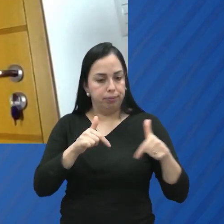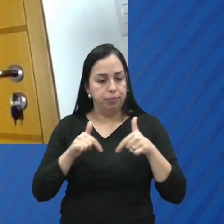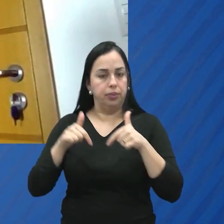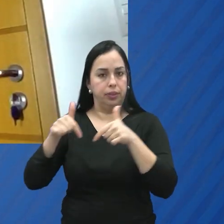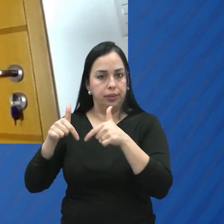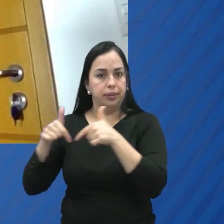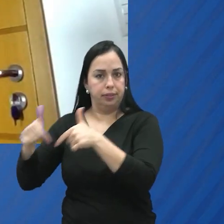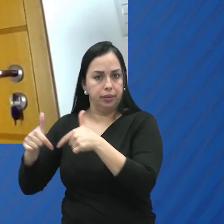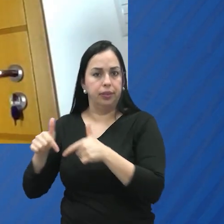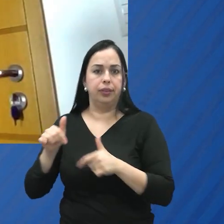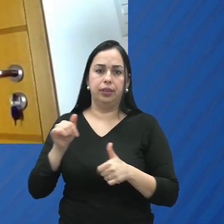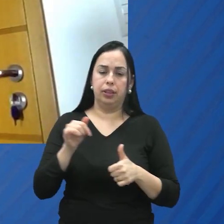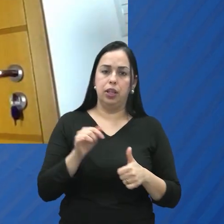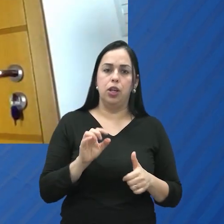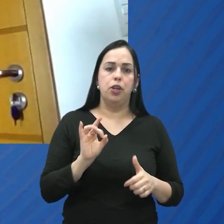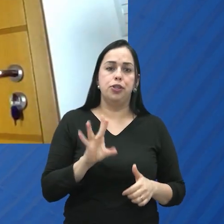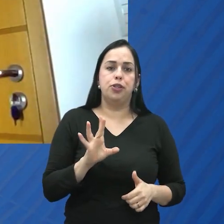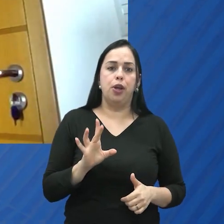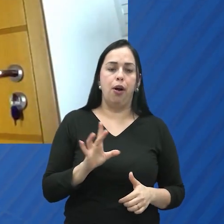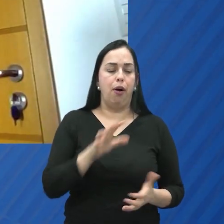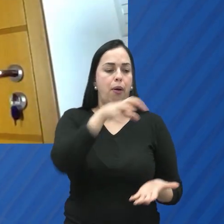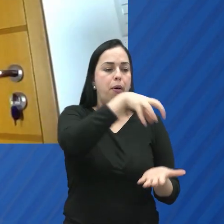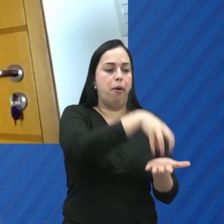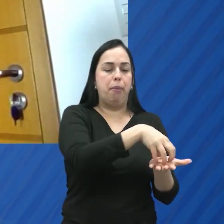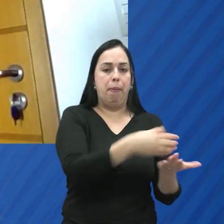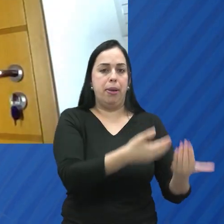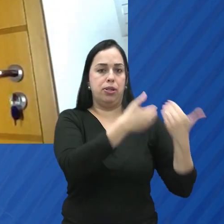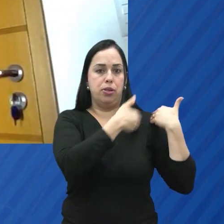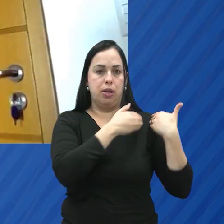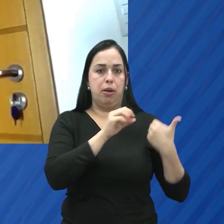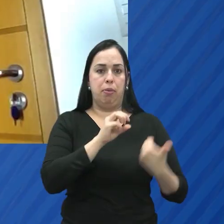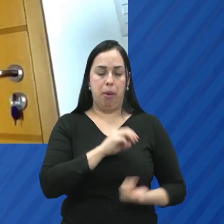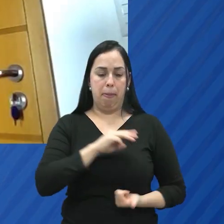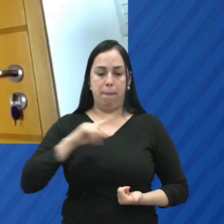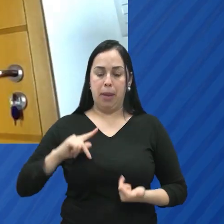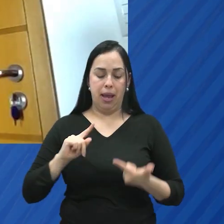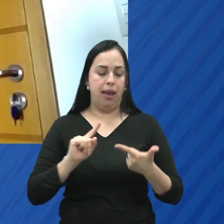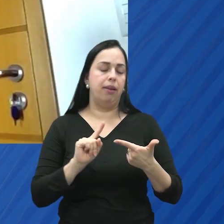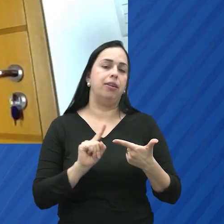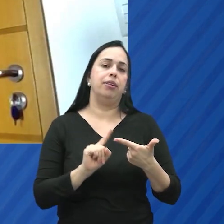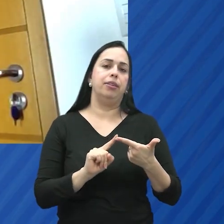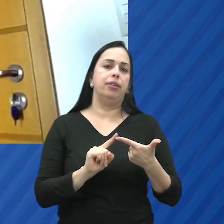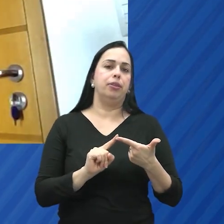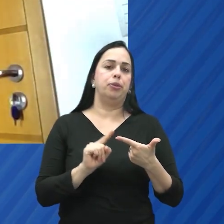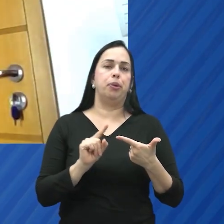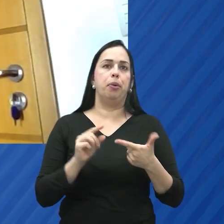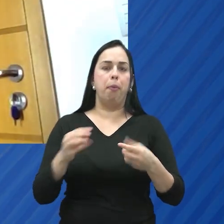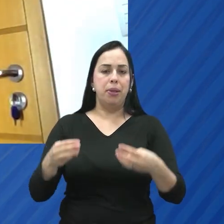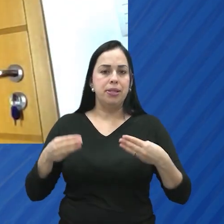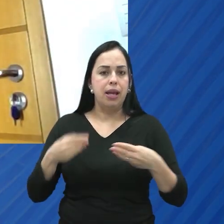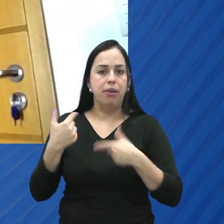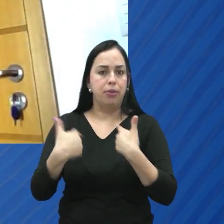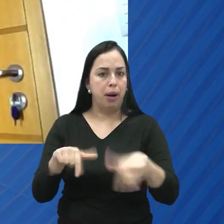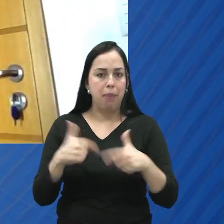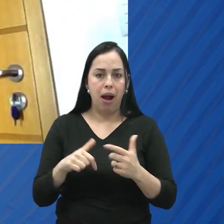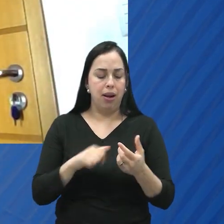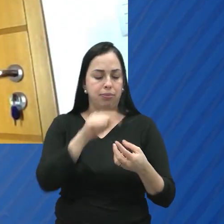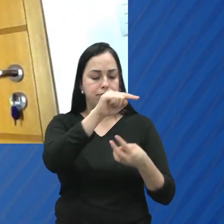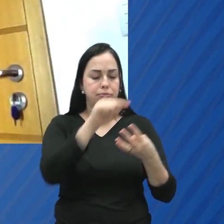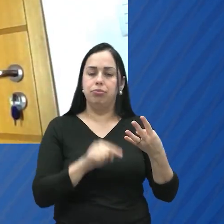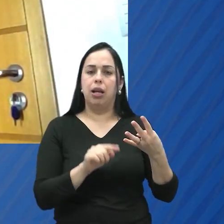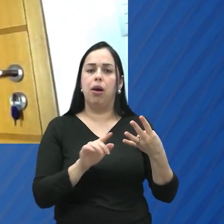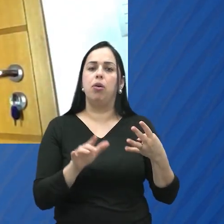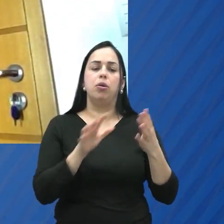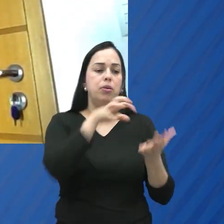de instituições, né? Uma força-tarefa, né? Não é só um órgão, não é só o Ministério Público, não é só o Ministério do Trabalho e Emprego,